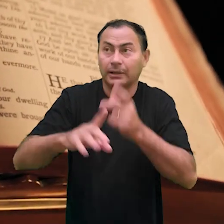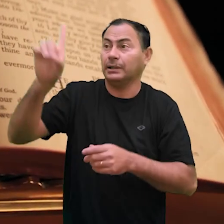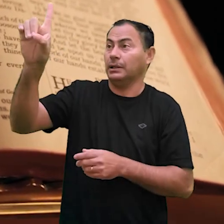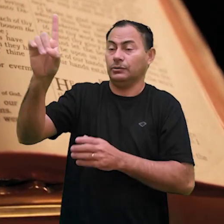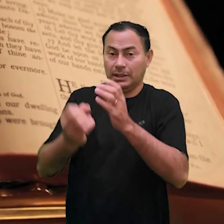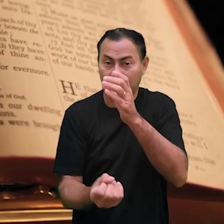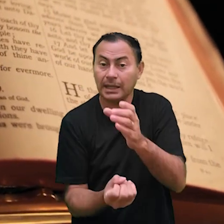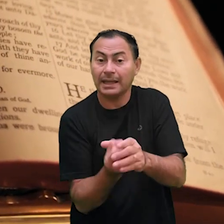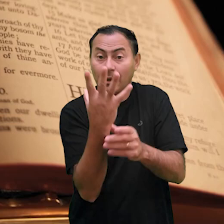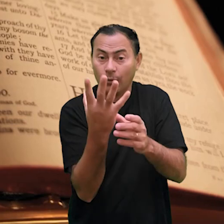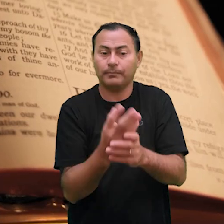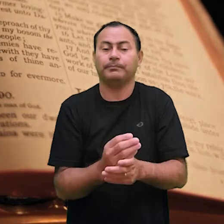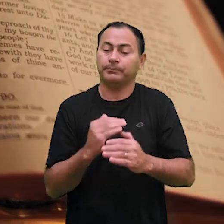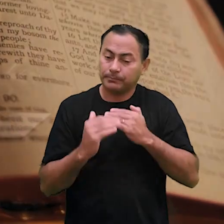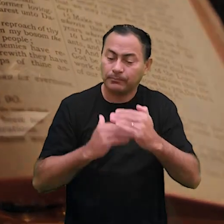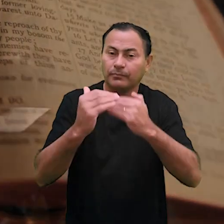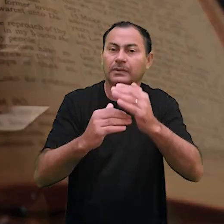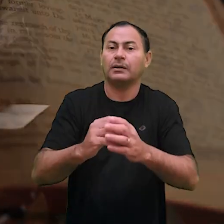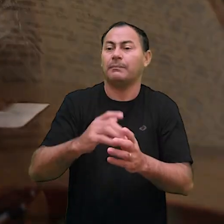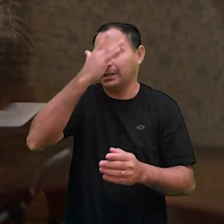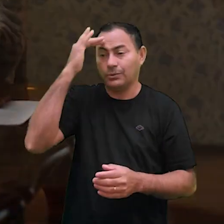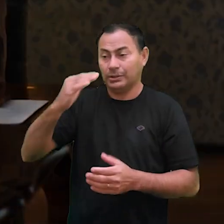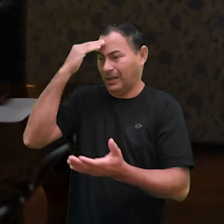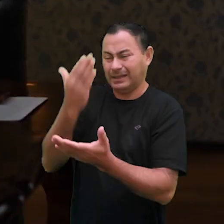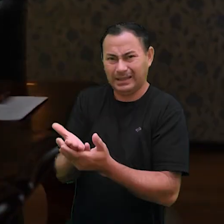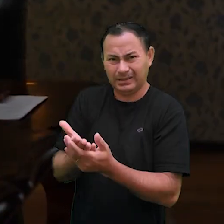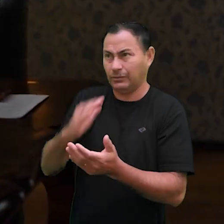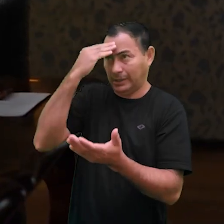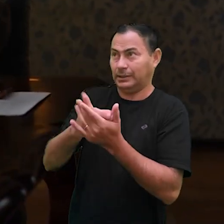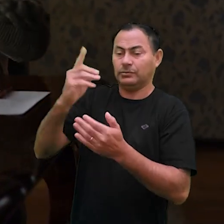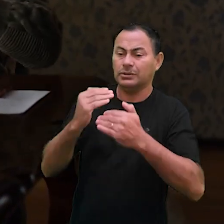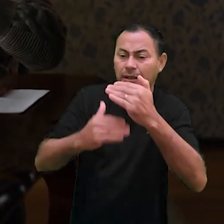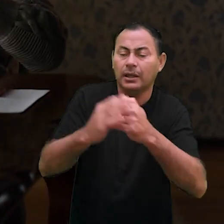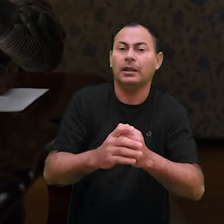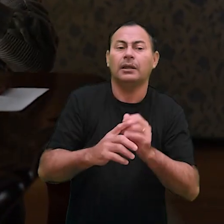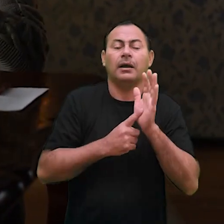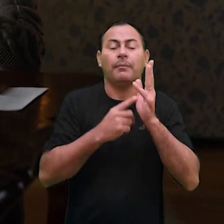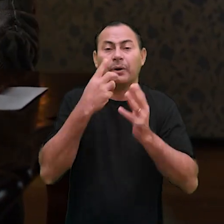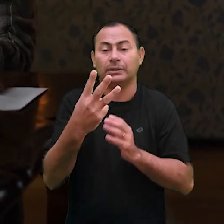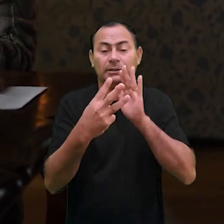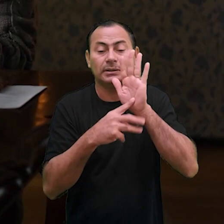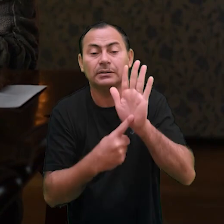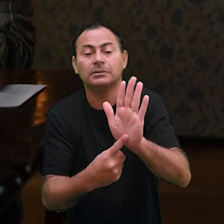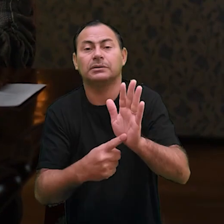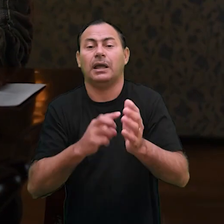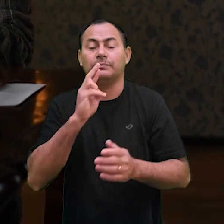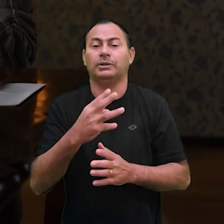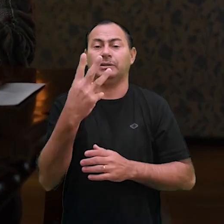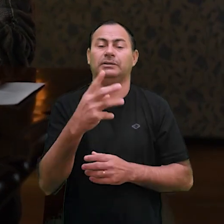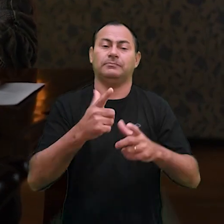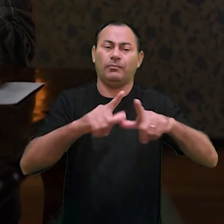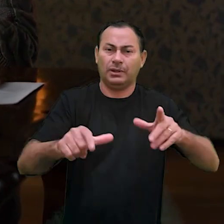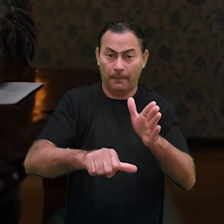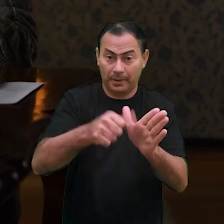lugares em que o Gênesis nos diz que Deus criou, o evolucionista ateu luta para apresentar respostas às suas 3